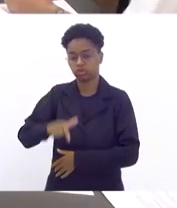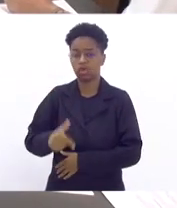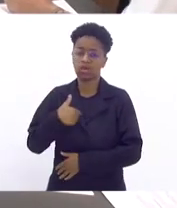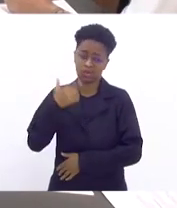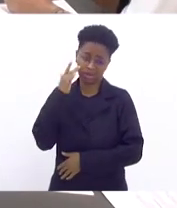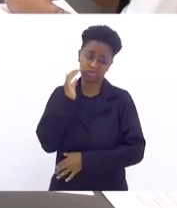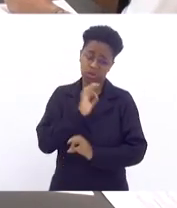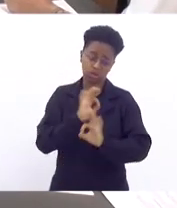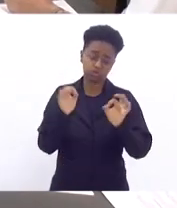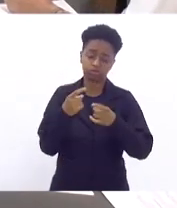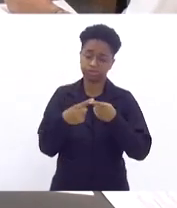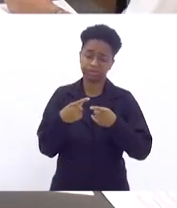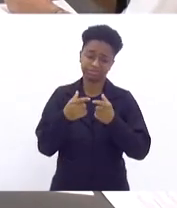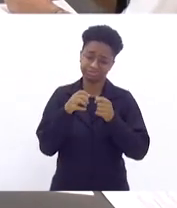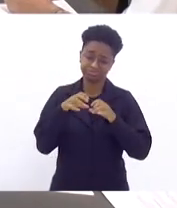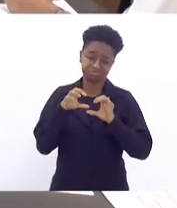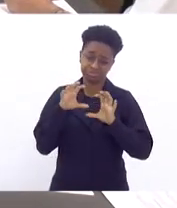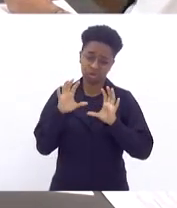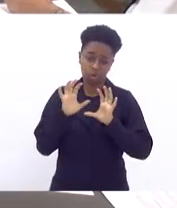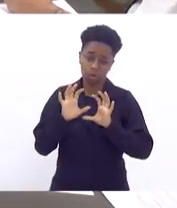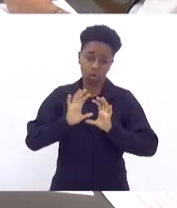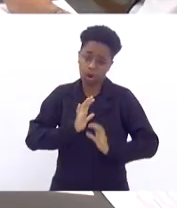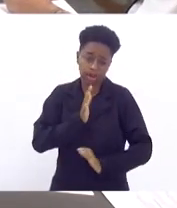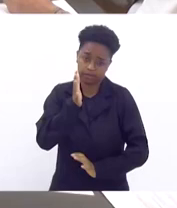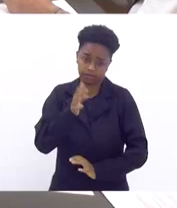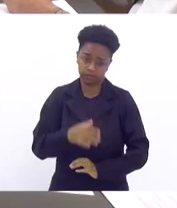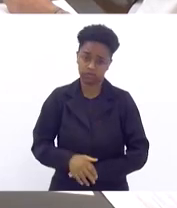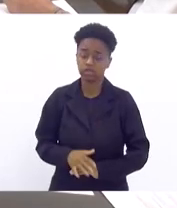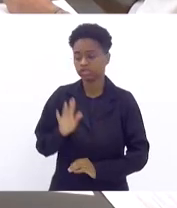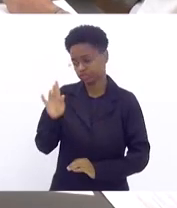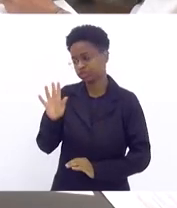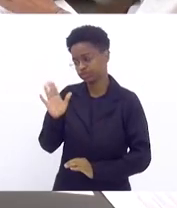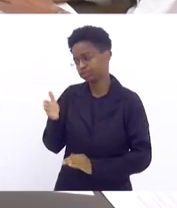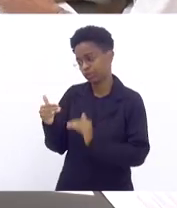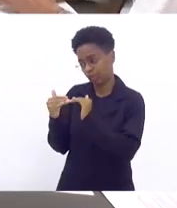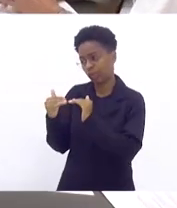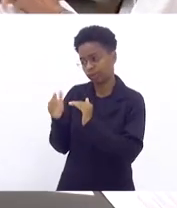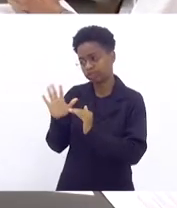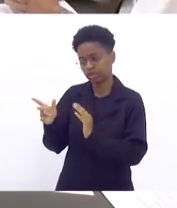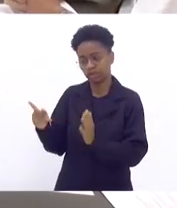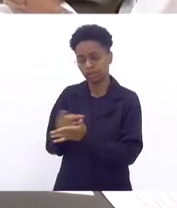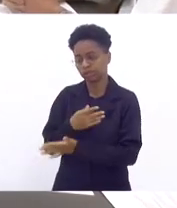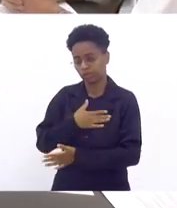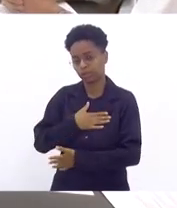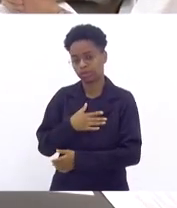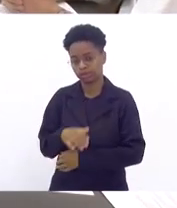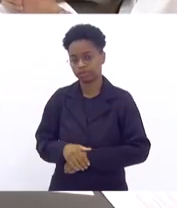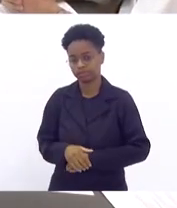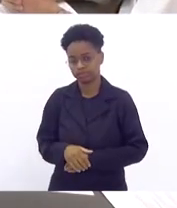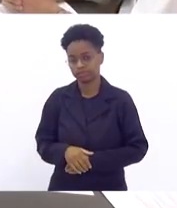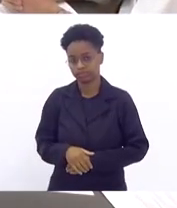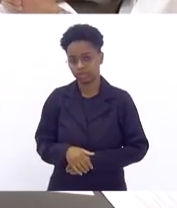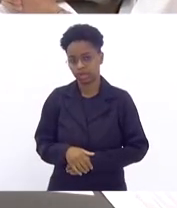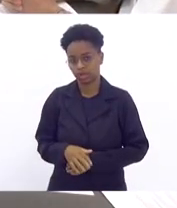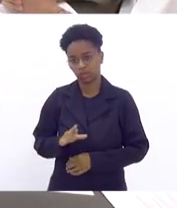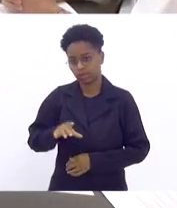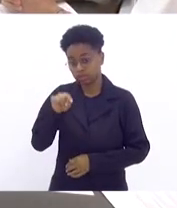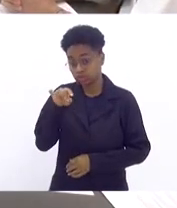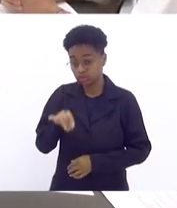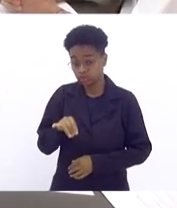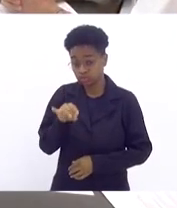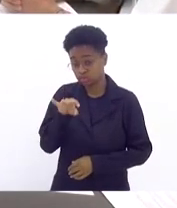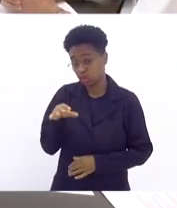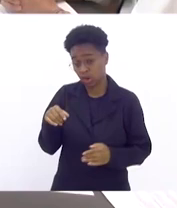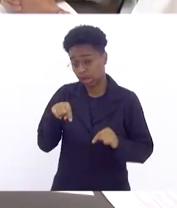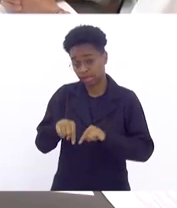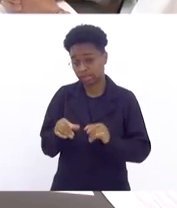muito frustrante concordo com você já fui vítima de algumas vezes que aconteceu isso comigo não só nessa legislatura mas